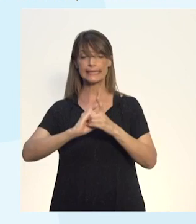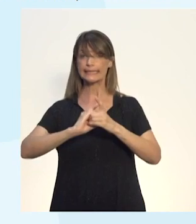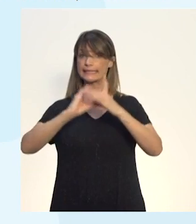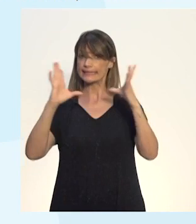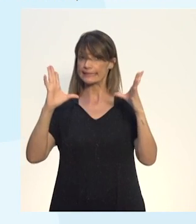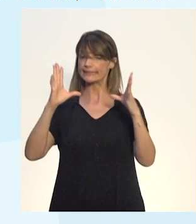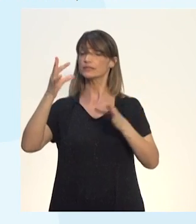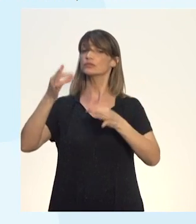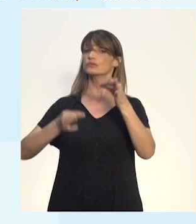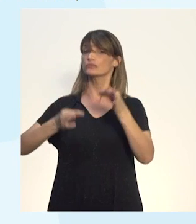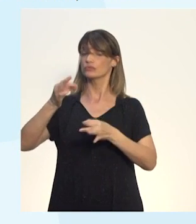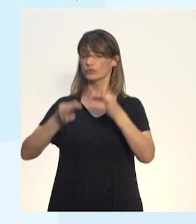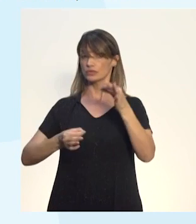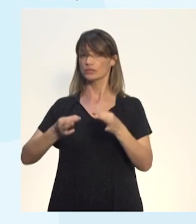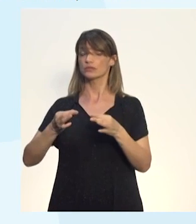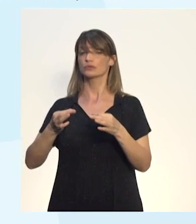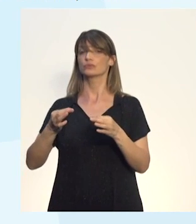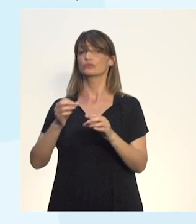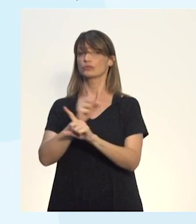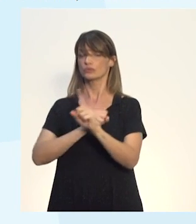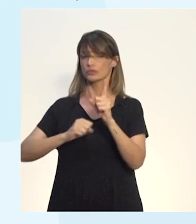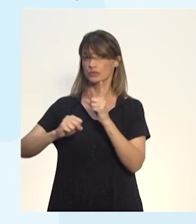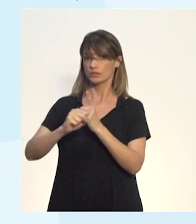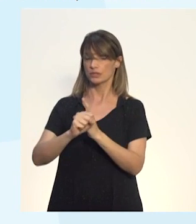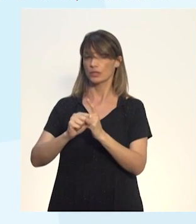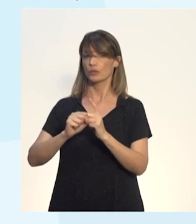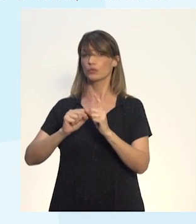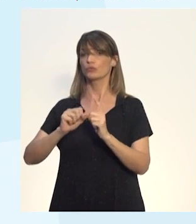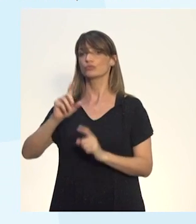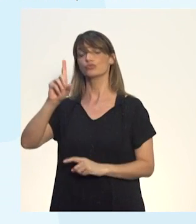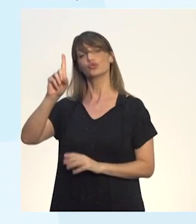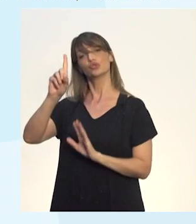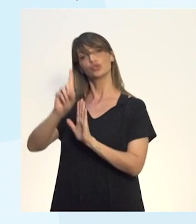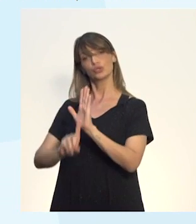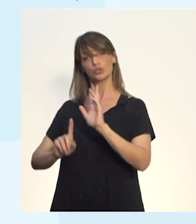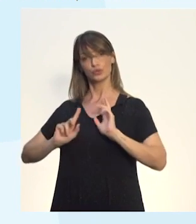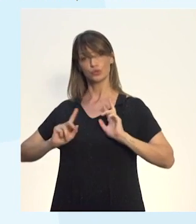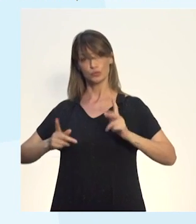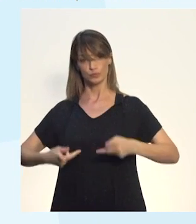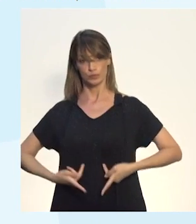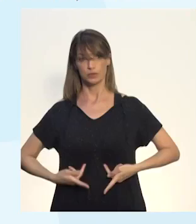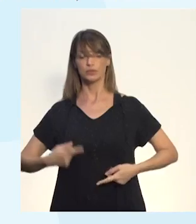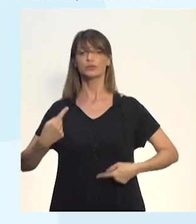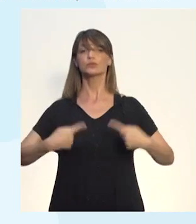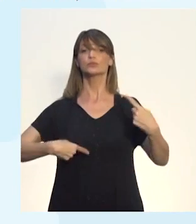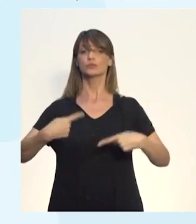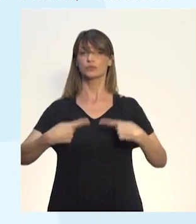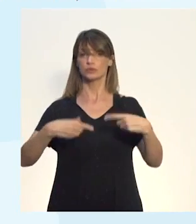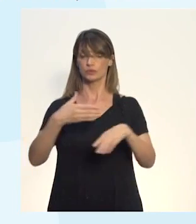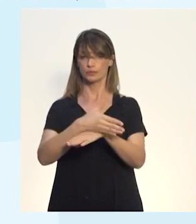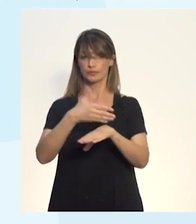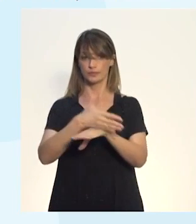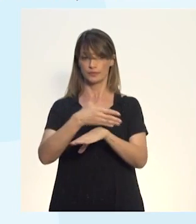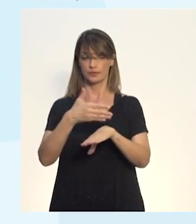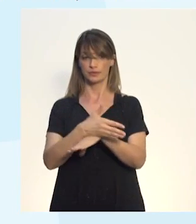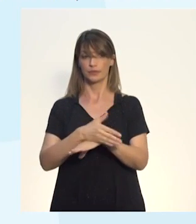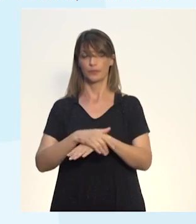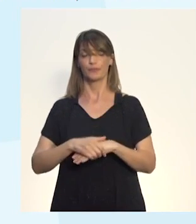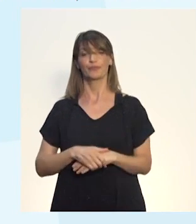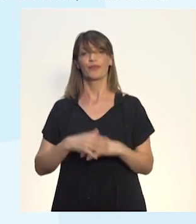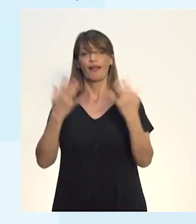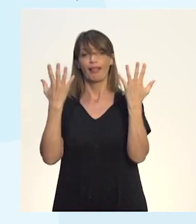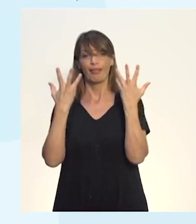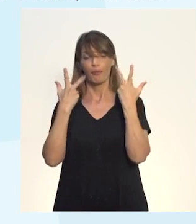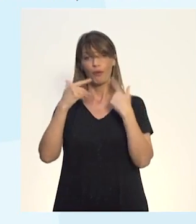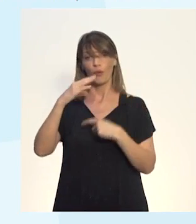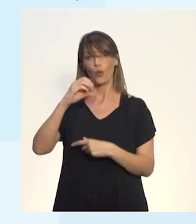justiça social, direitos humanos e participação política. Daí aparece aí na tela para vocês a coruja, símbolo da filosofia,